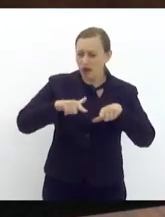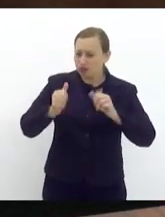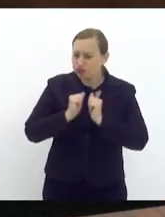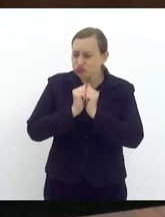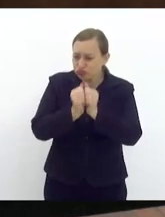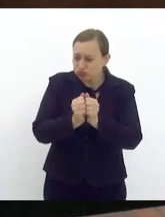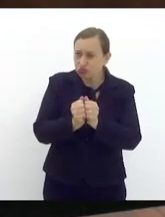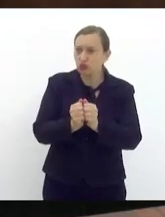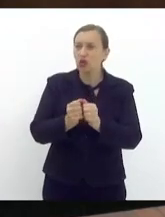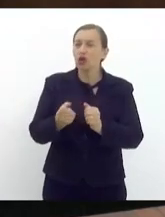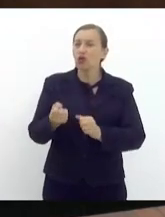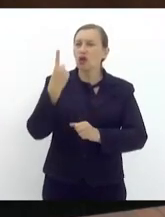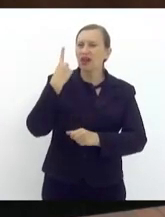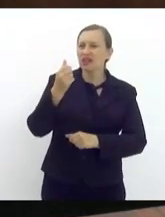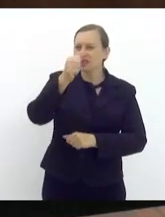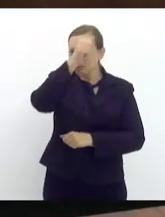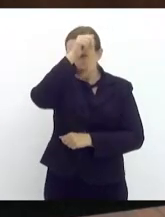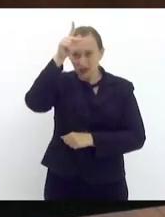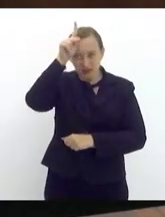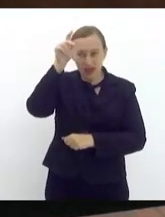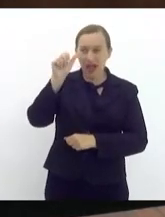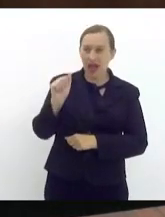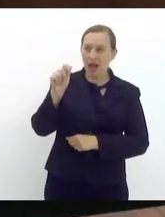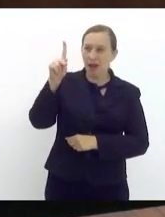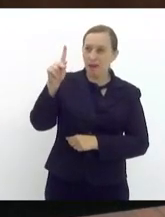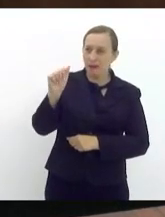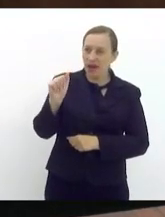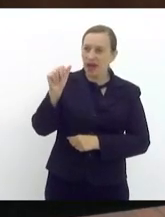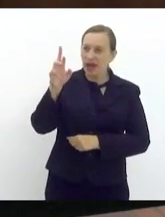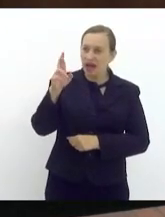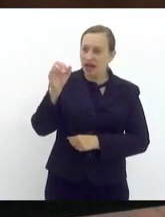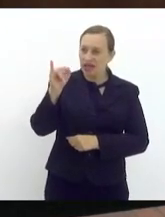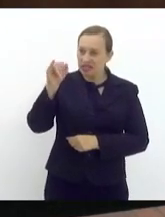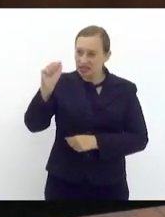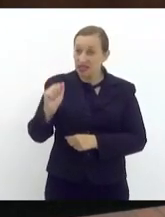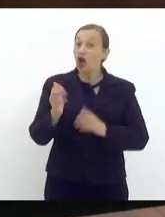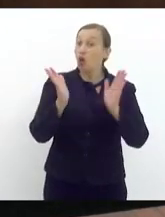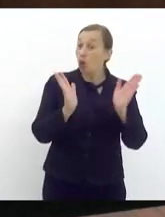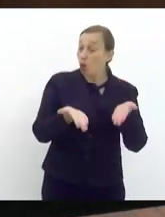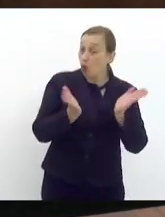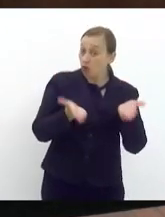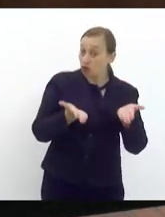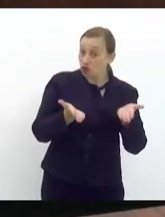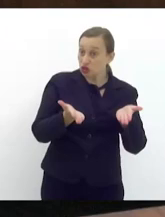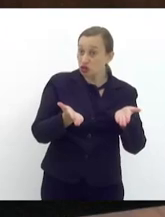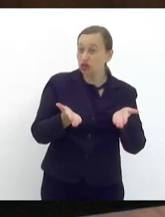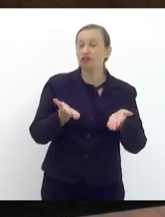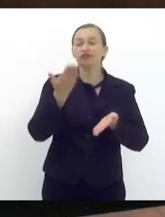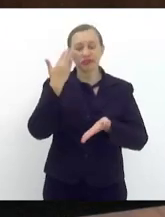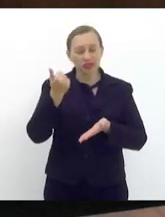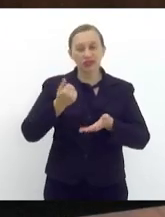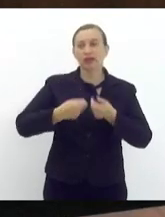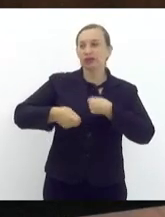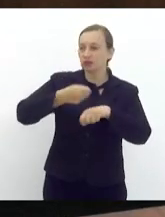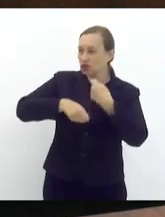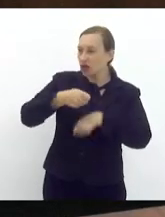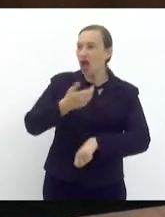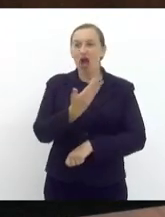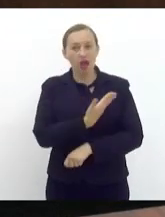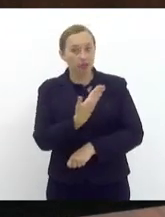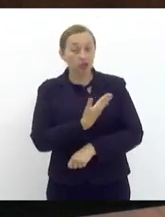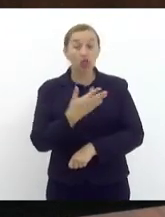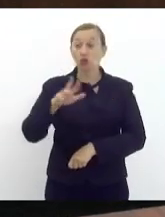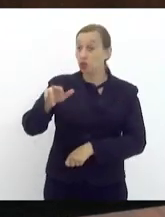antiga ex-prefeita Aparecida Panissé. Hoje, São Gonçalo é muito bem administrado pelo meu querido amigo e